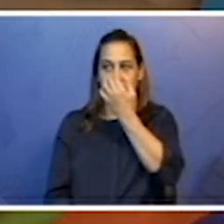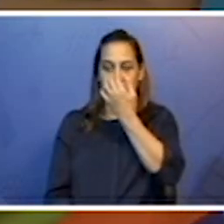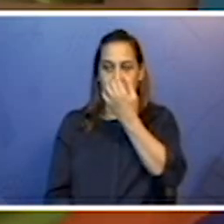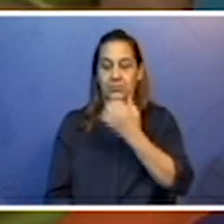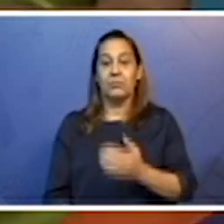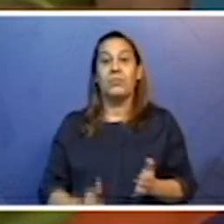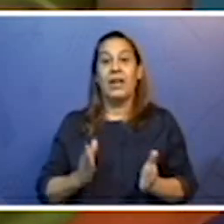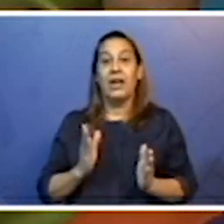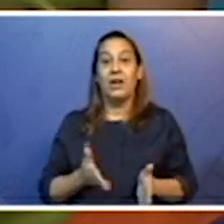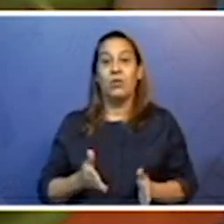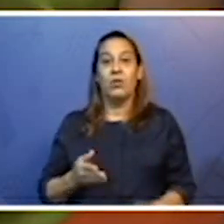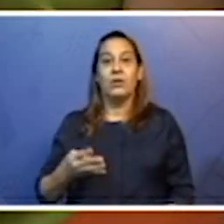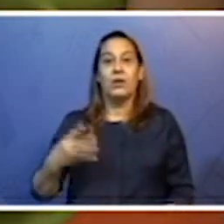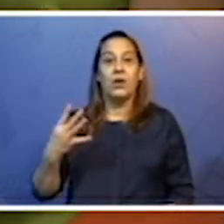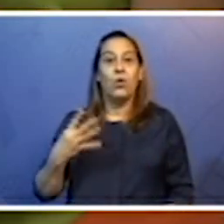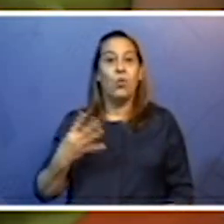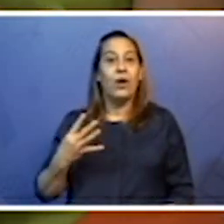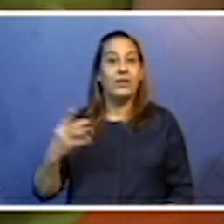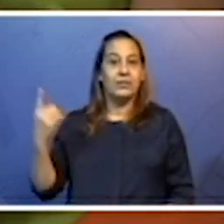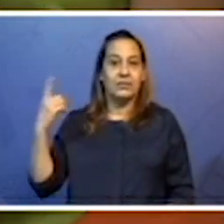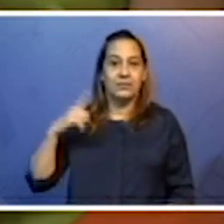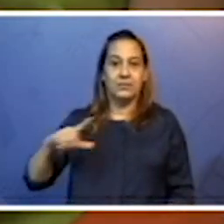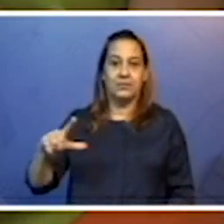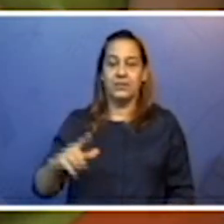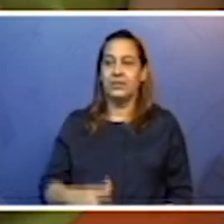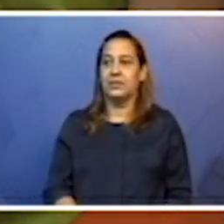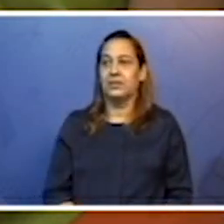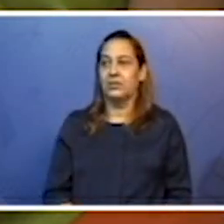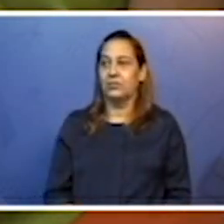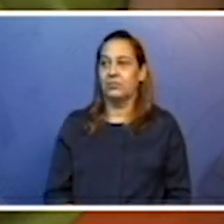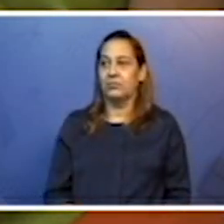Vamos para a quarta garrafa.